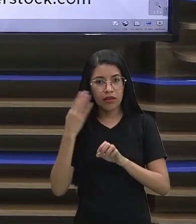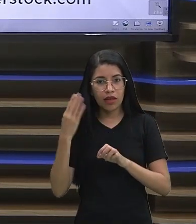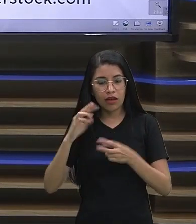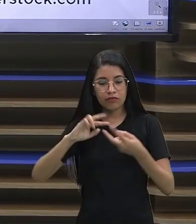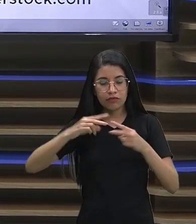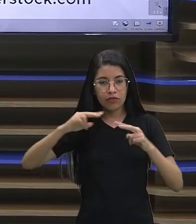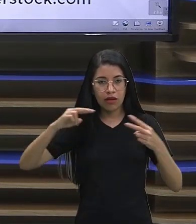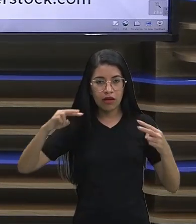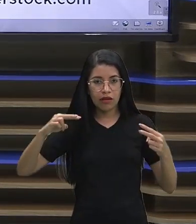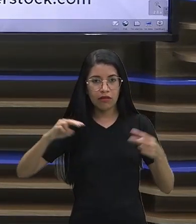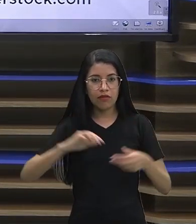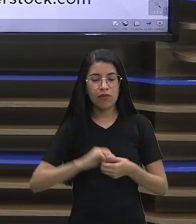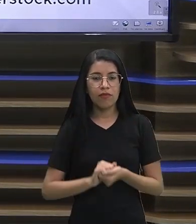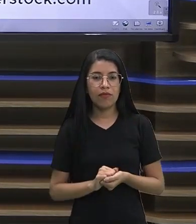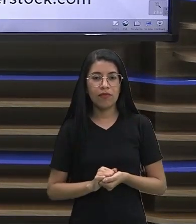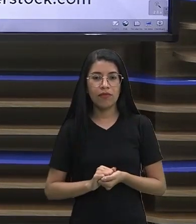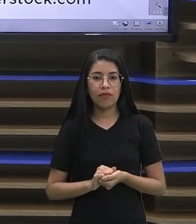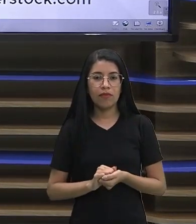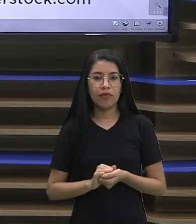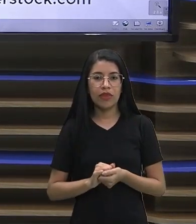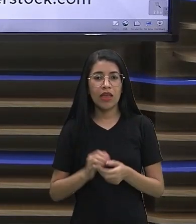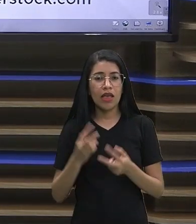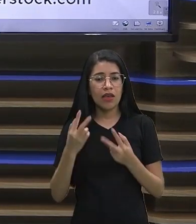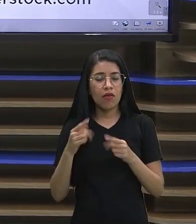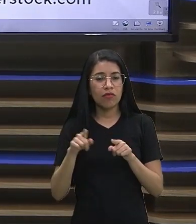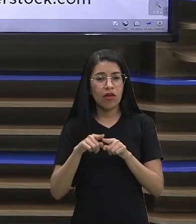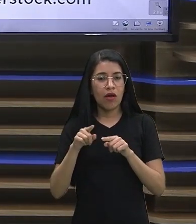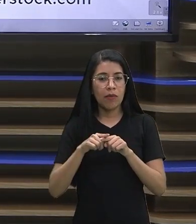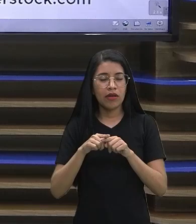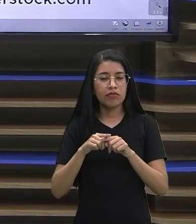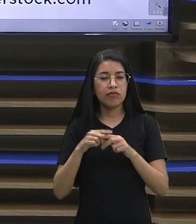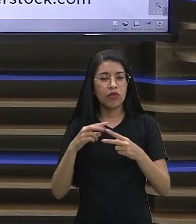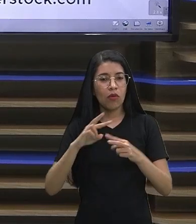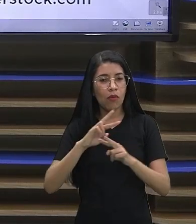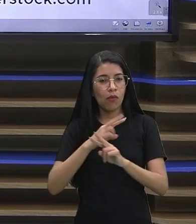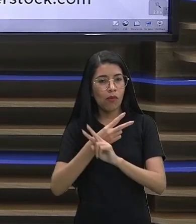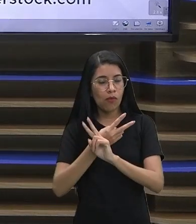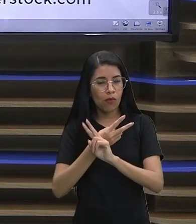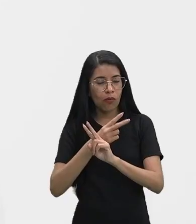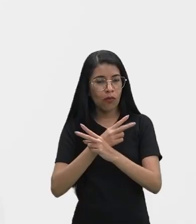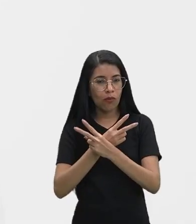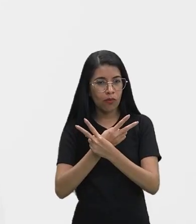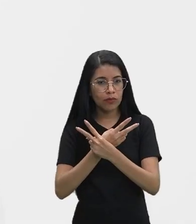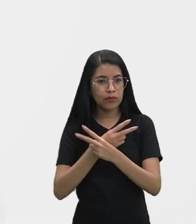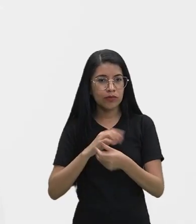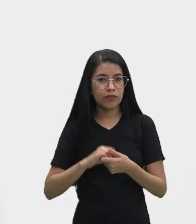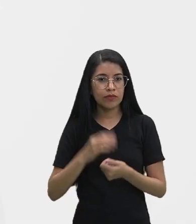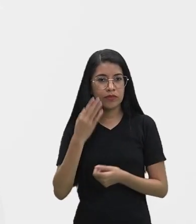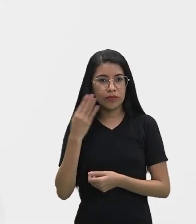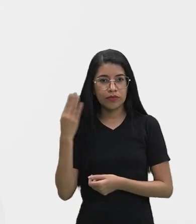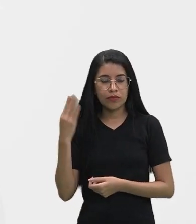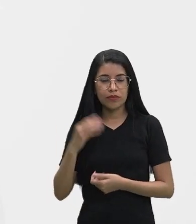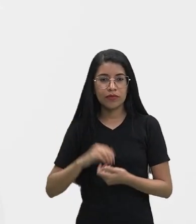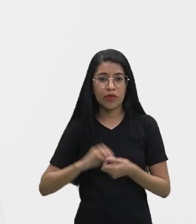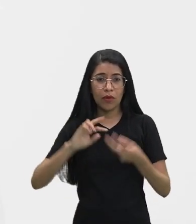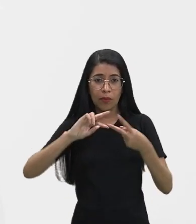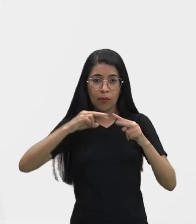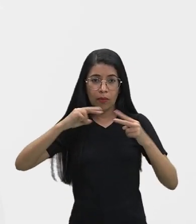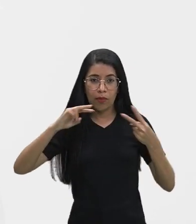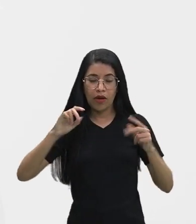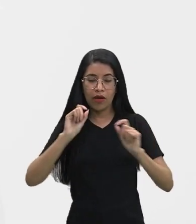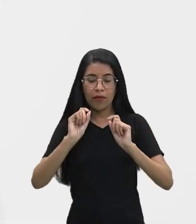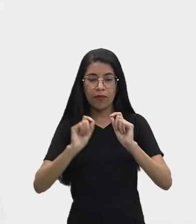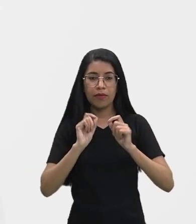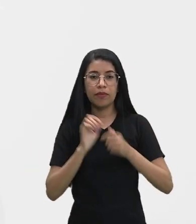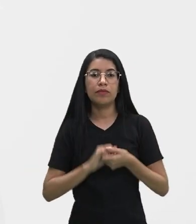todo condensado, no formato de cromossomos. Vamos dar uma olhada na primeira cartela que fala sobre o DNA, ou material genético. Olha aí,